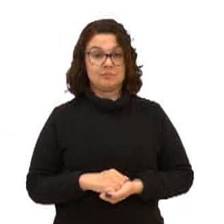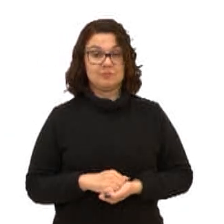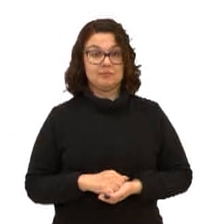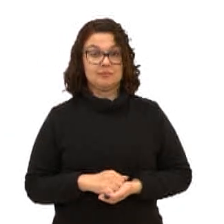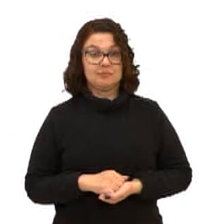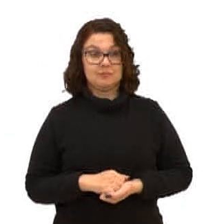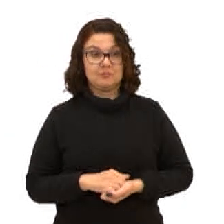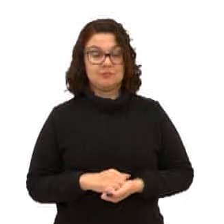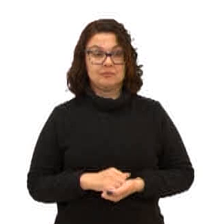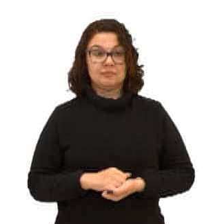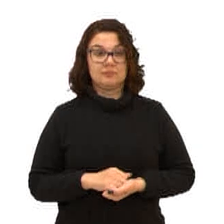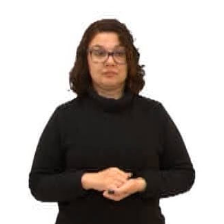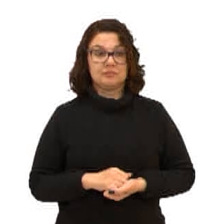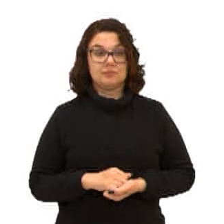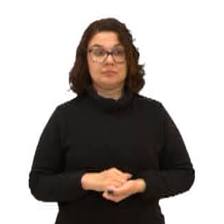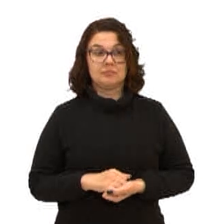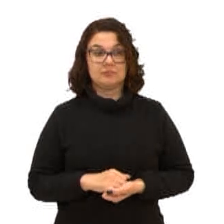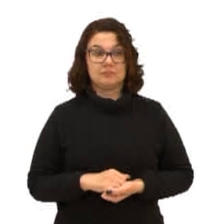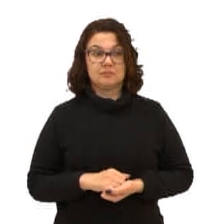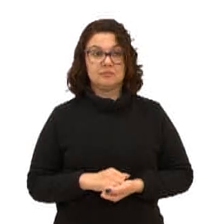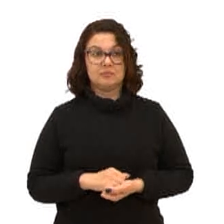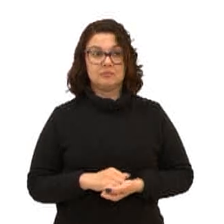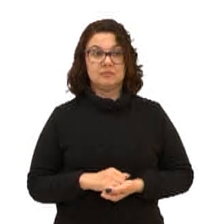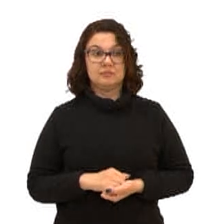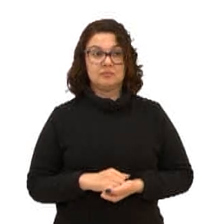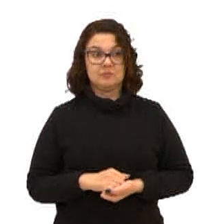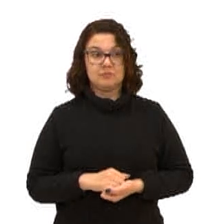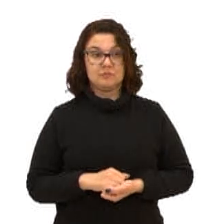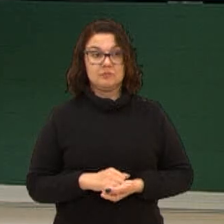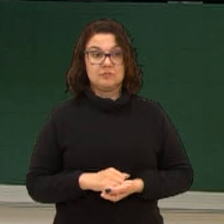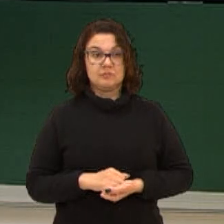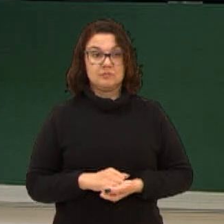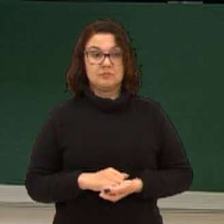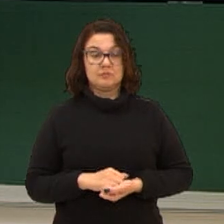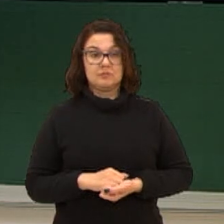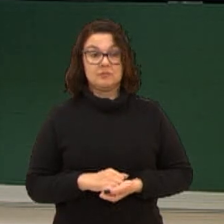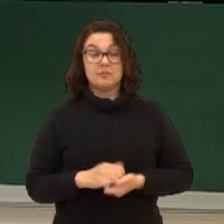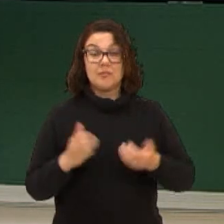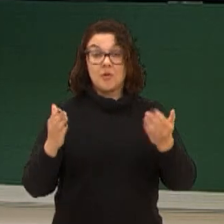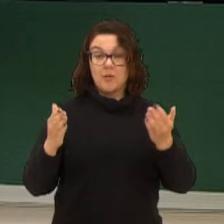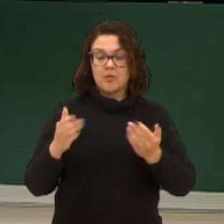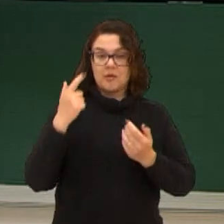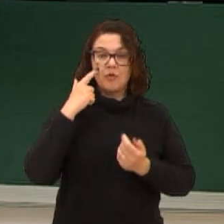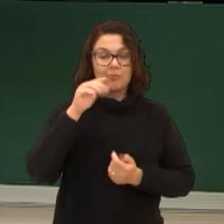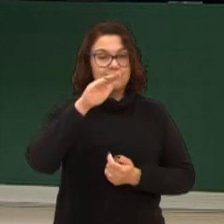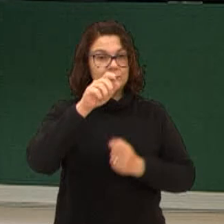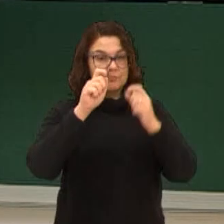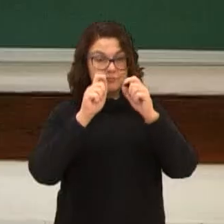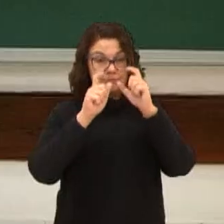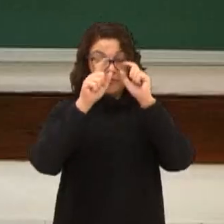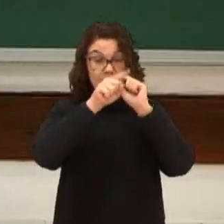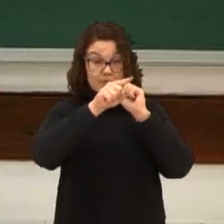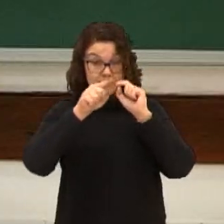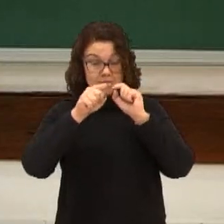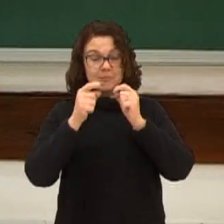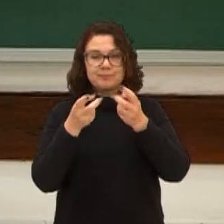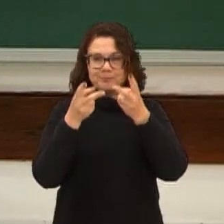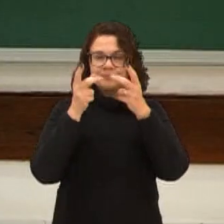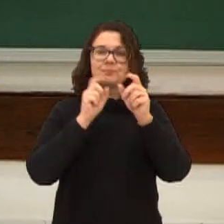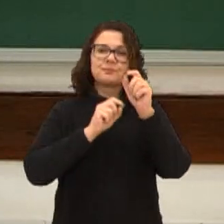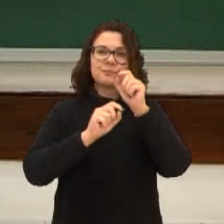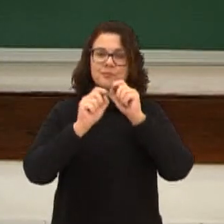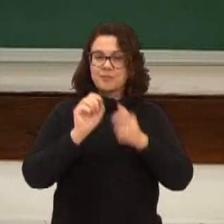altamente competitivo dentro da realidade atual. Então aqui eu queria chamar um pouquinho a atenção de